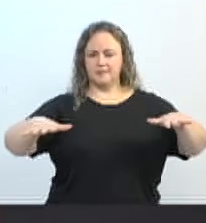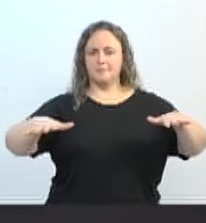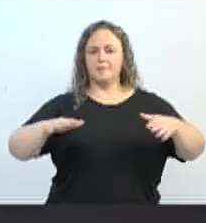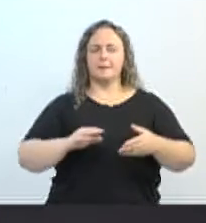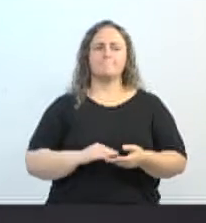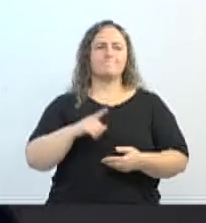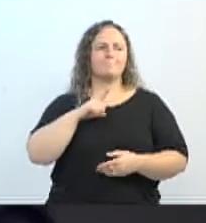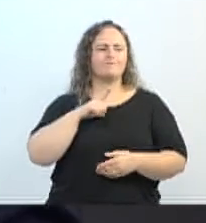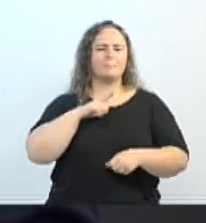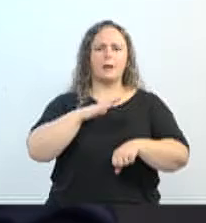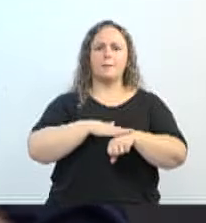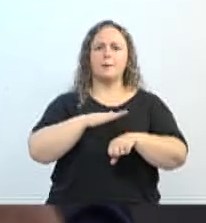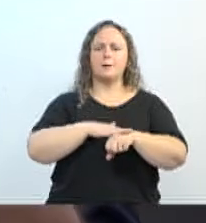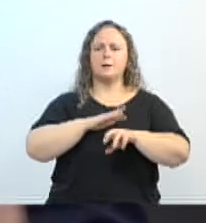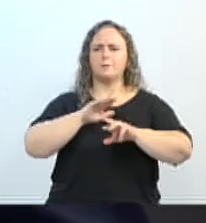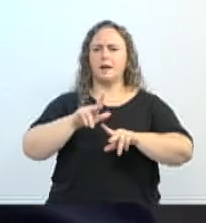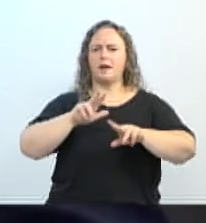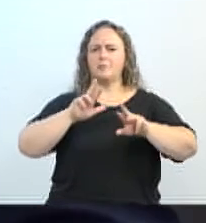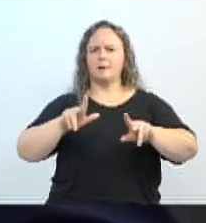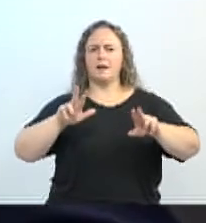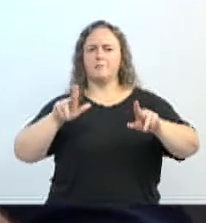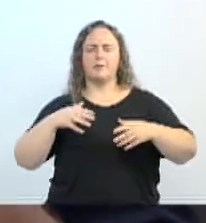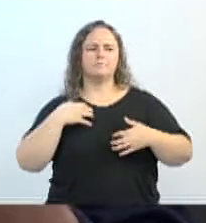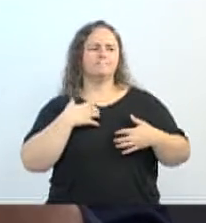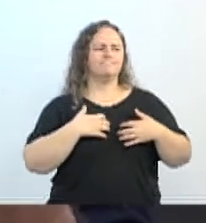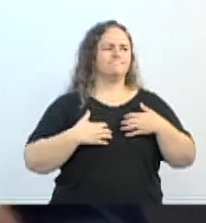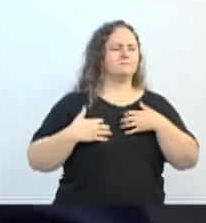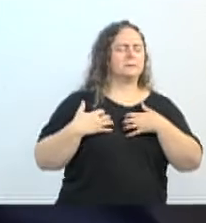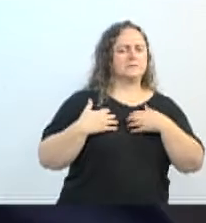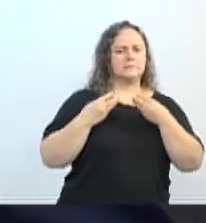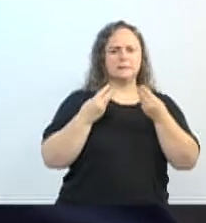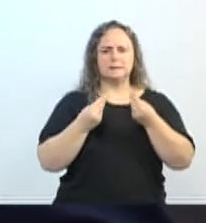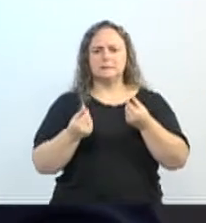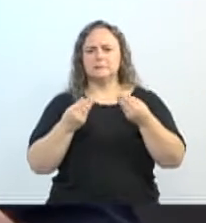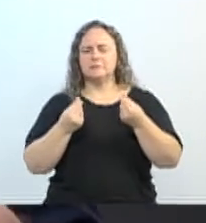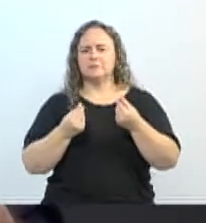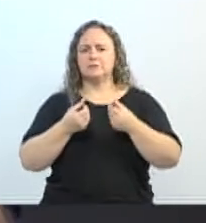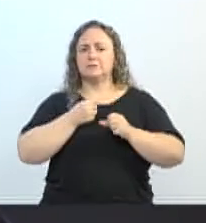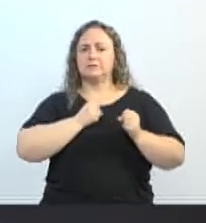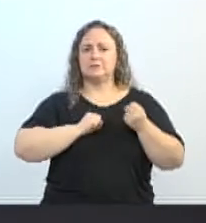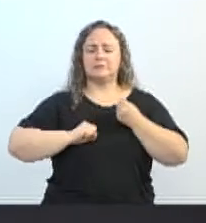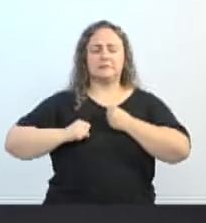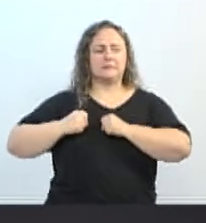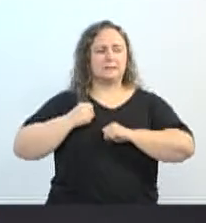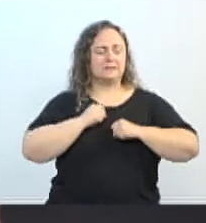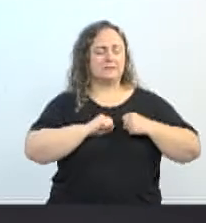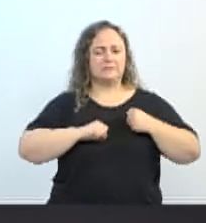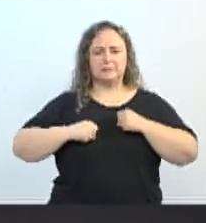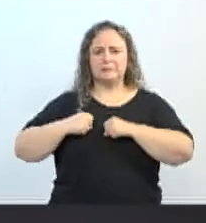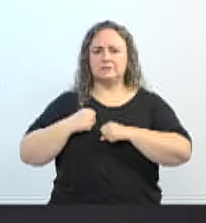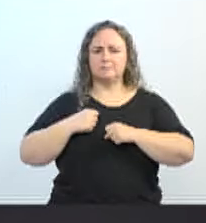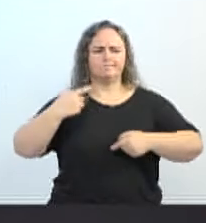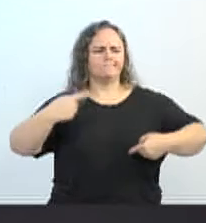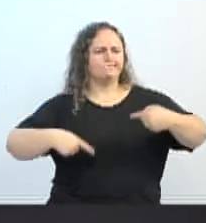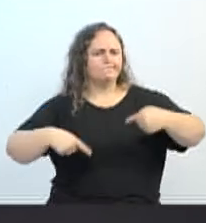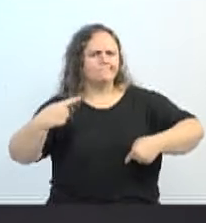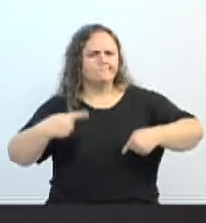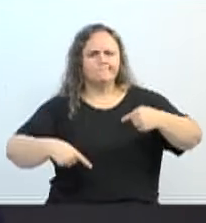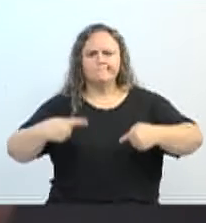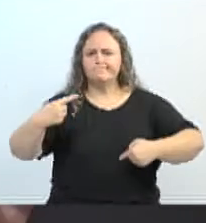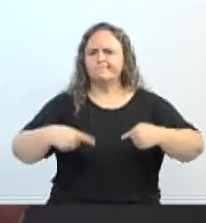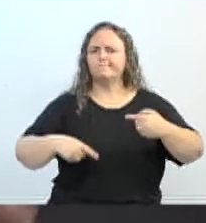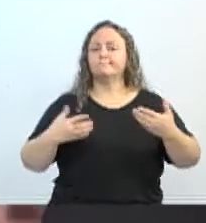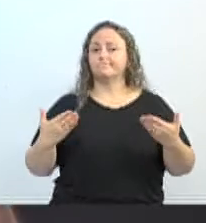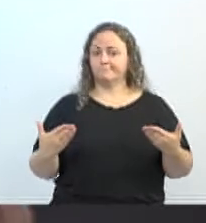vários momentos de incerteza, momentos de angústia, de discussão,